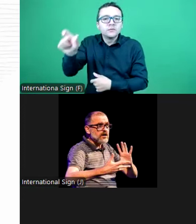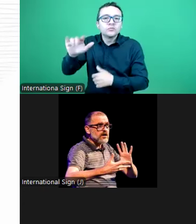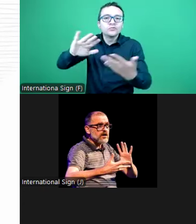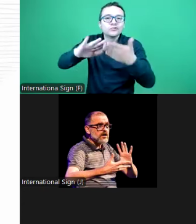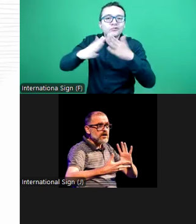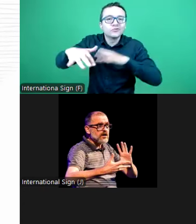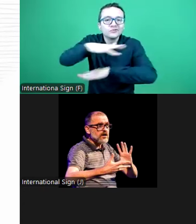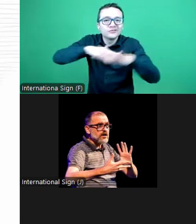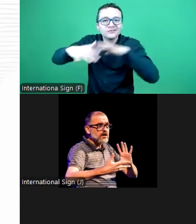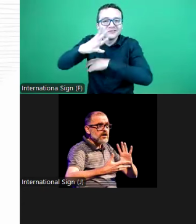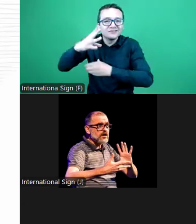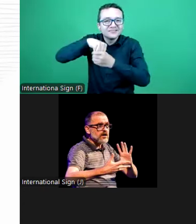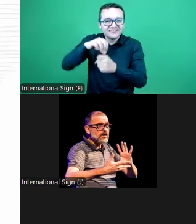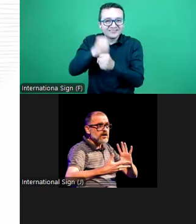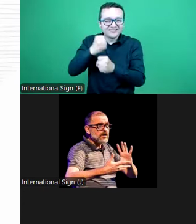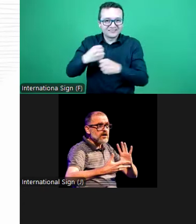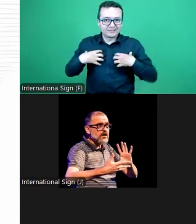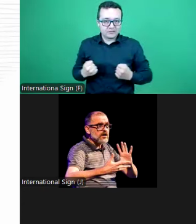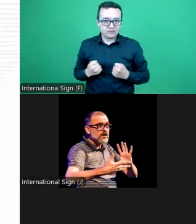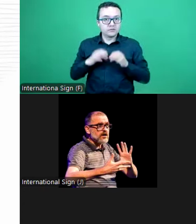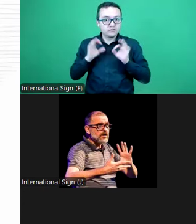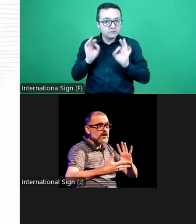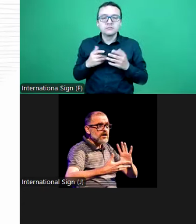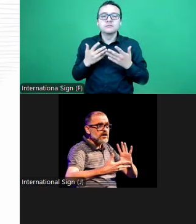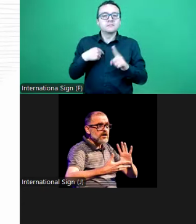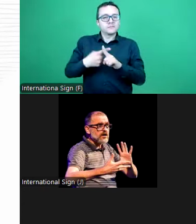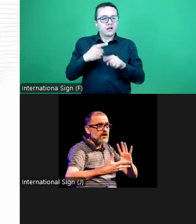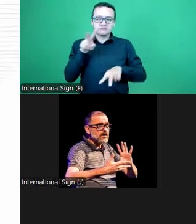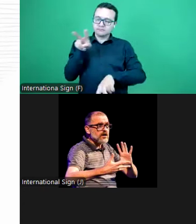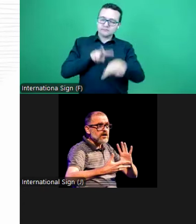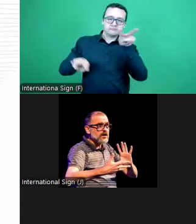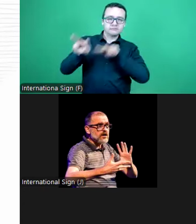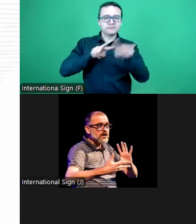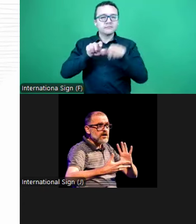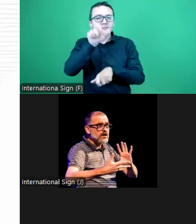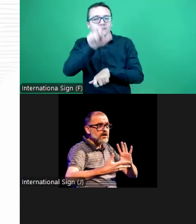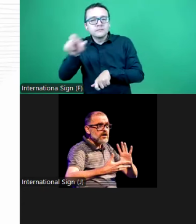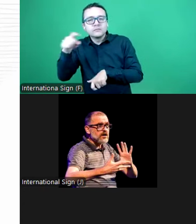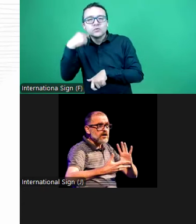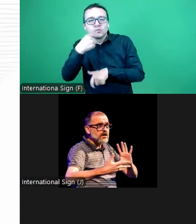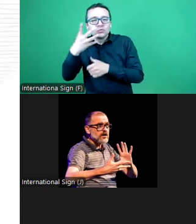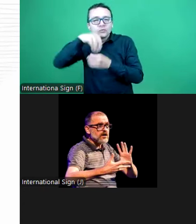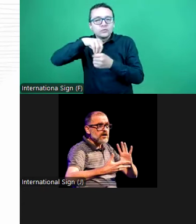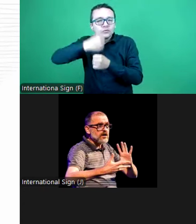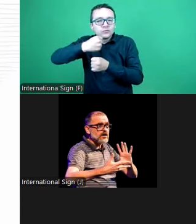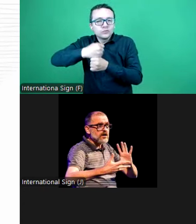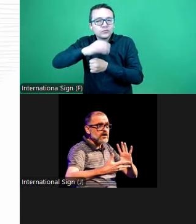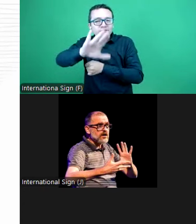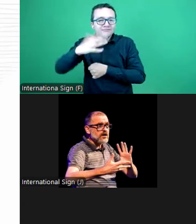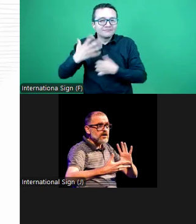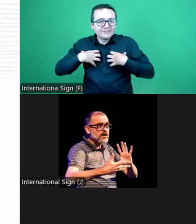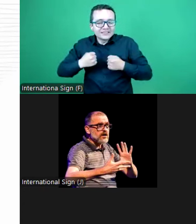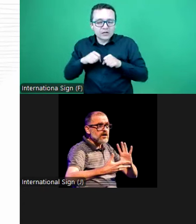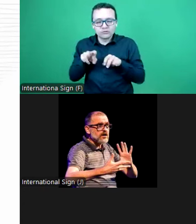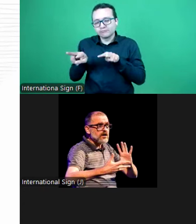trabalhadores comunitários de saúde e fazer análise de mercado de saúde para ter uma